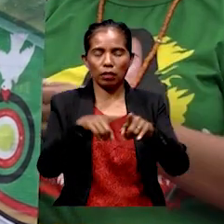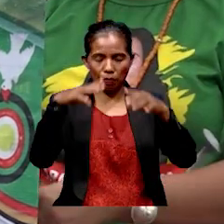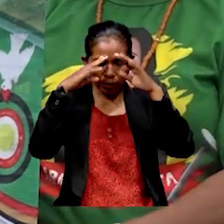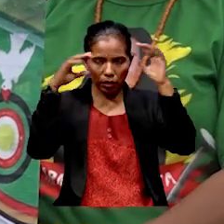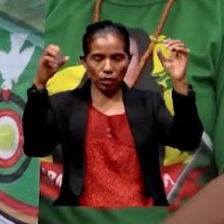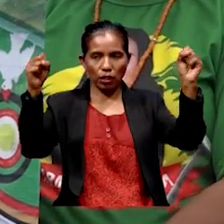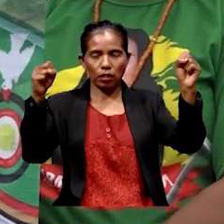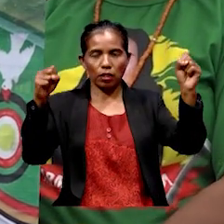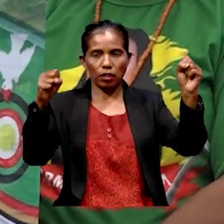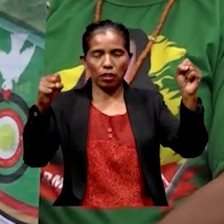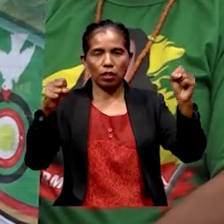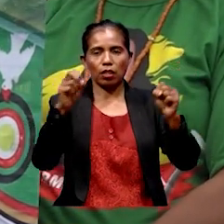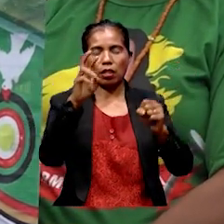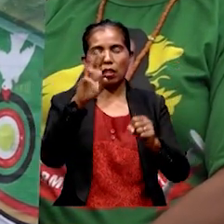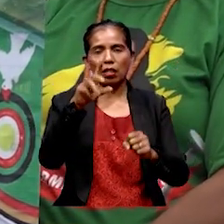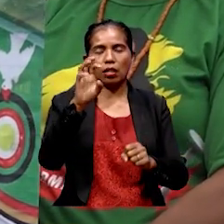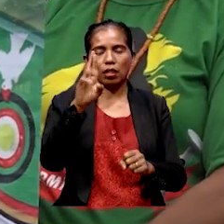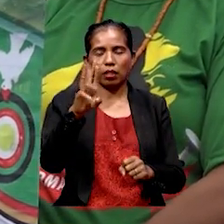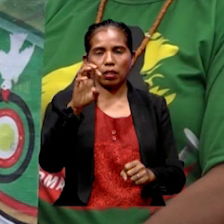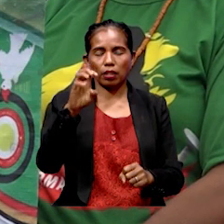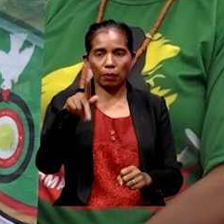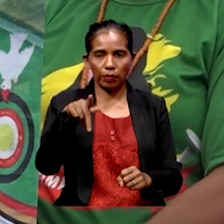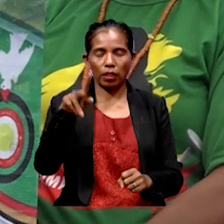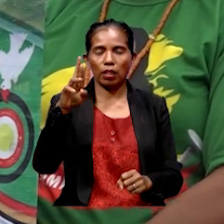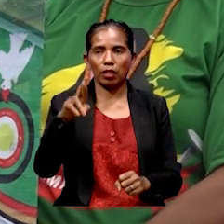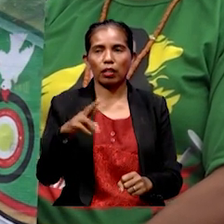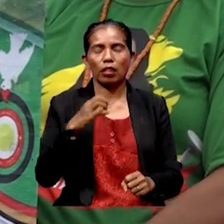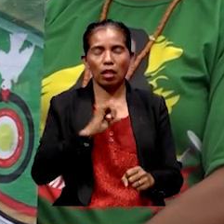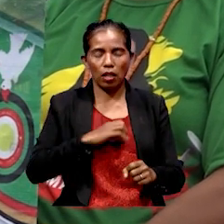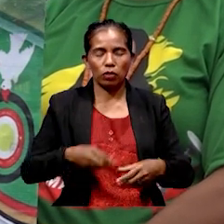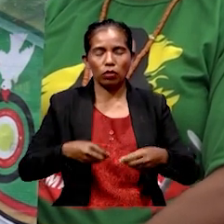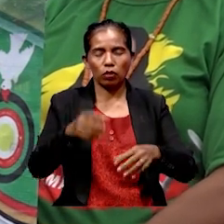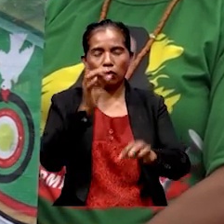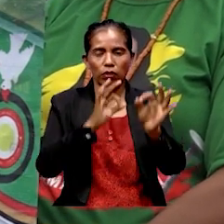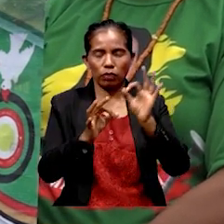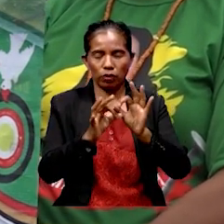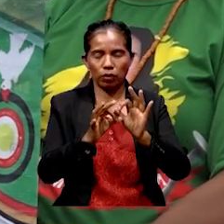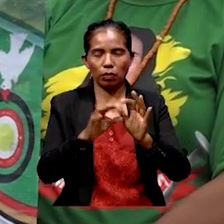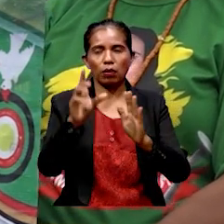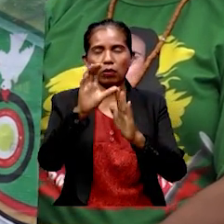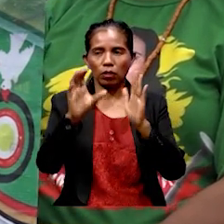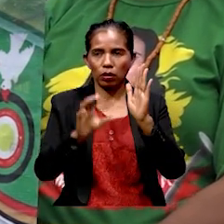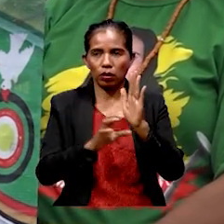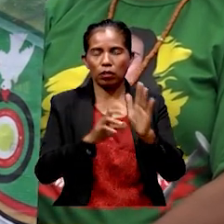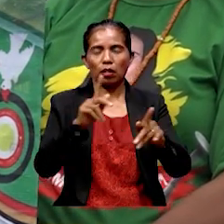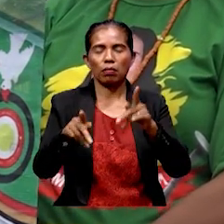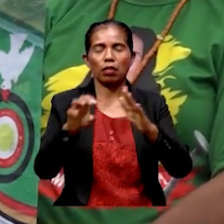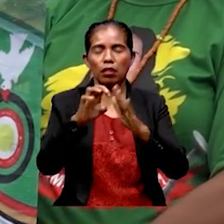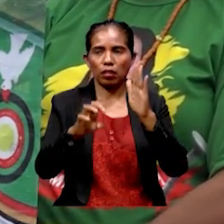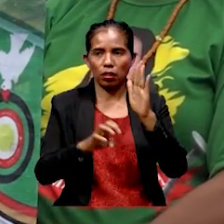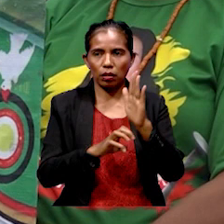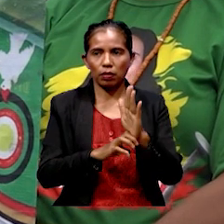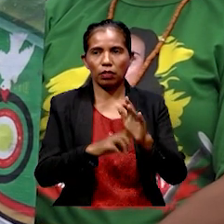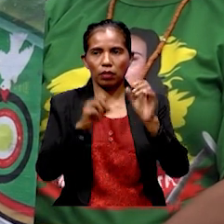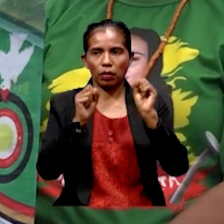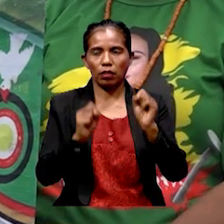República, mas não se garante a Constituição, unidade do Estado no